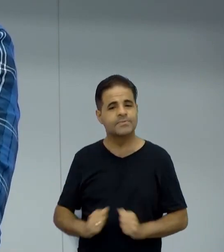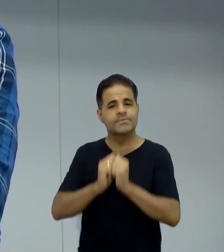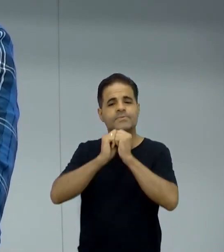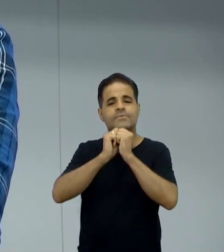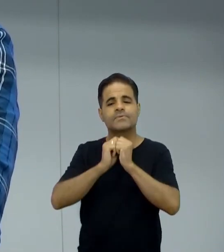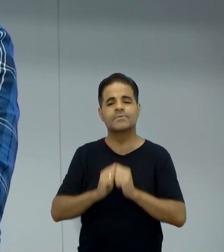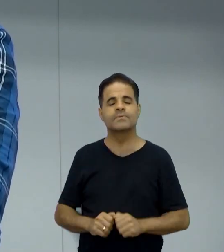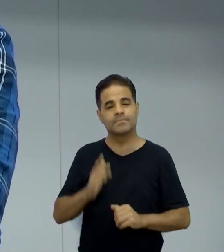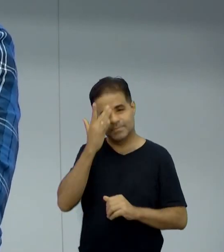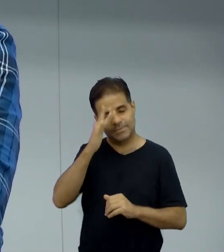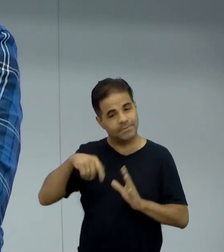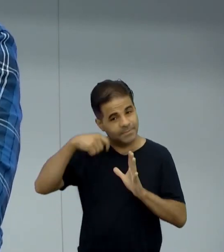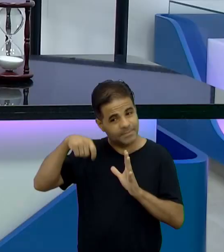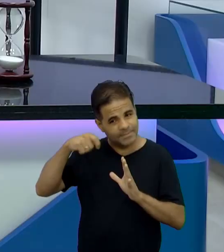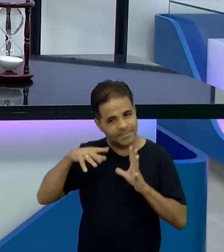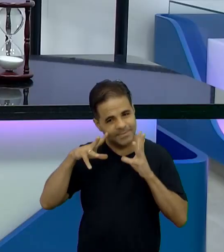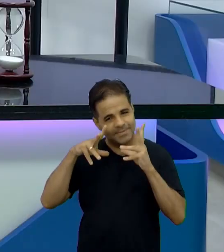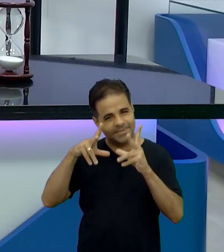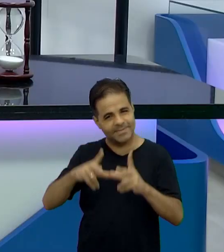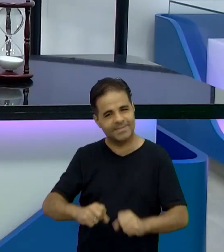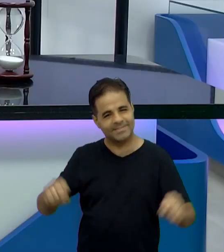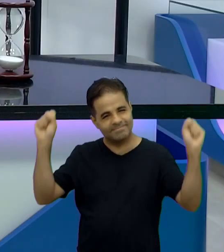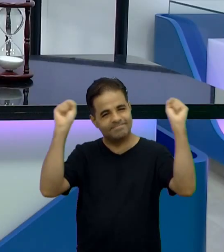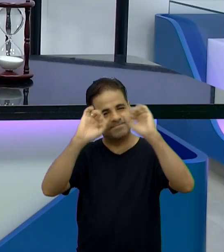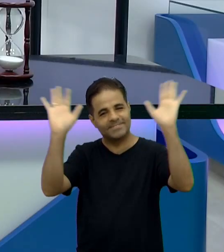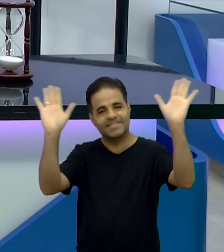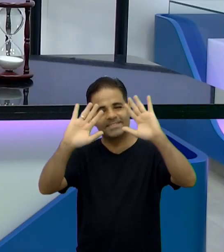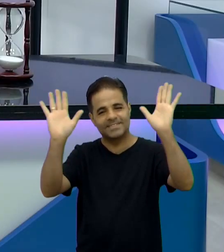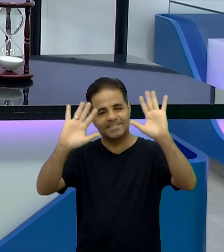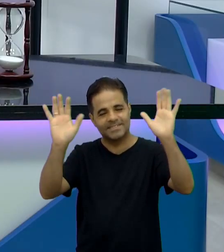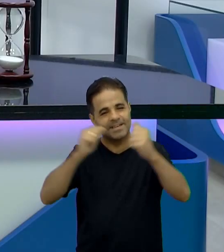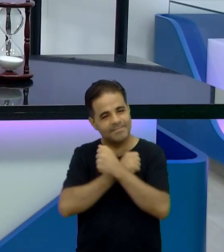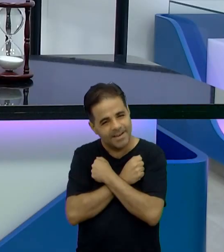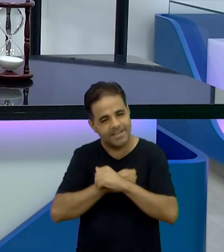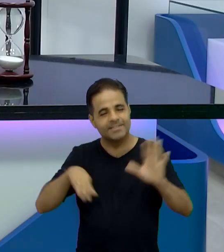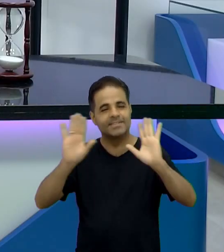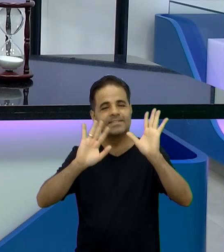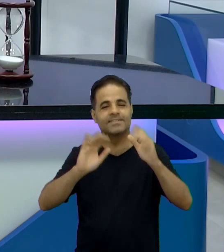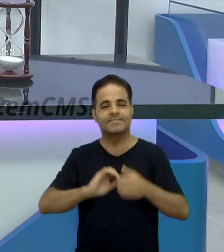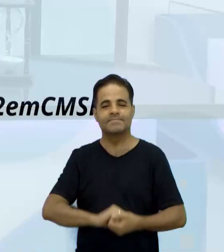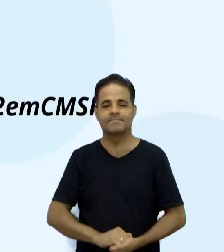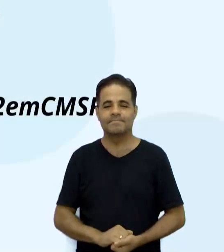Obrigado, estudantes, pessoal da produção. E tchau, tchau, né? Tchau, tchau, pessoal. Um abraço. Até mais.